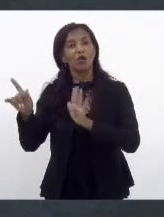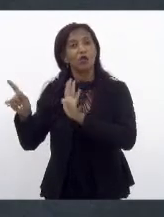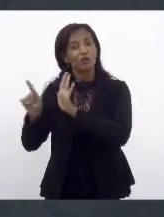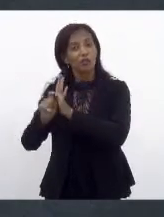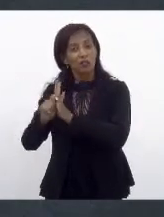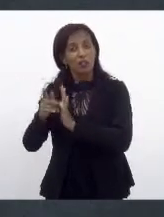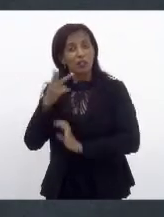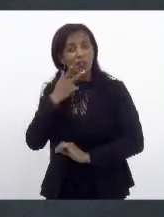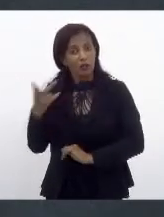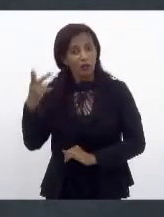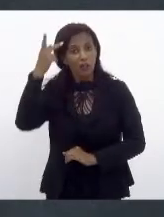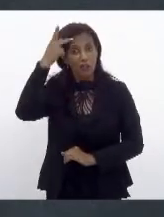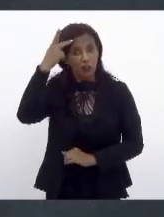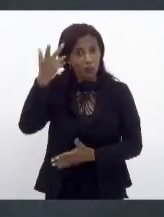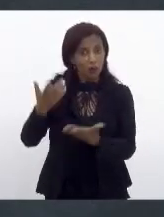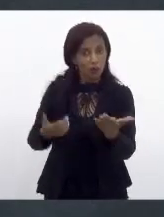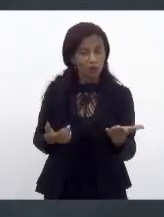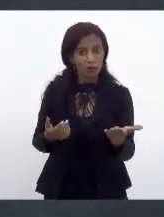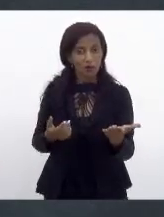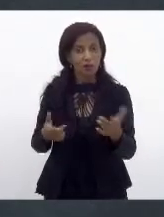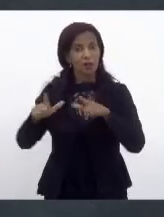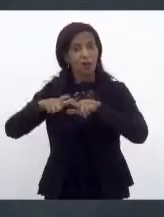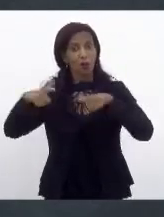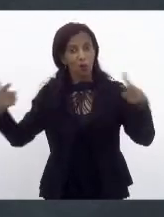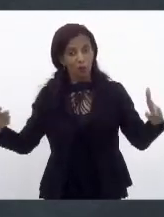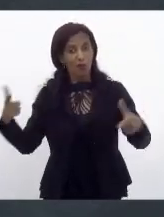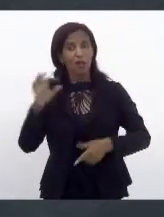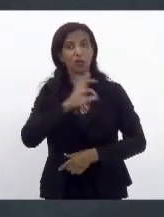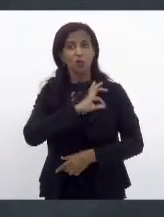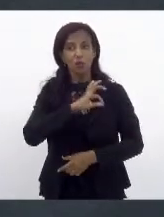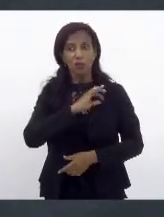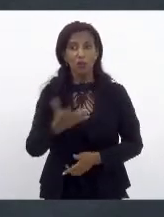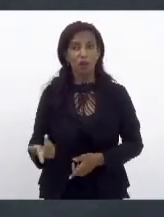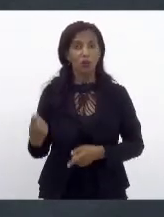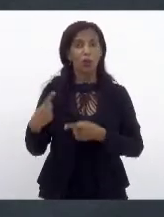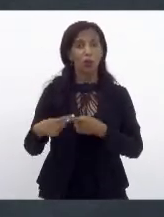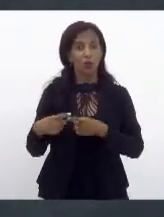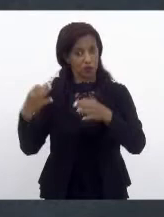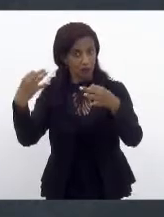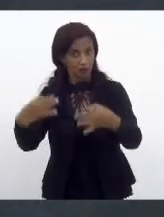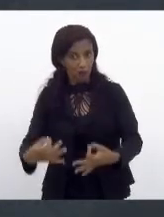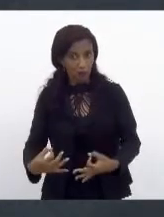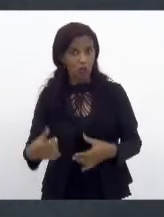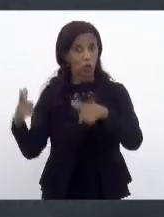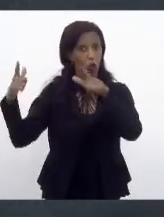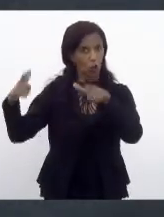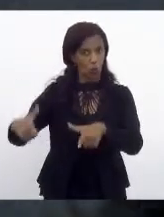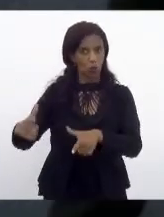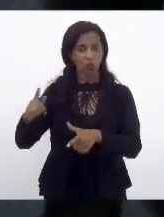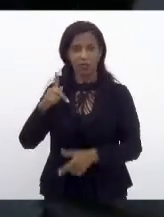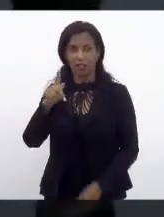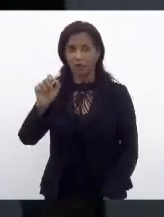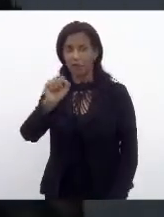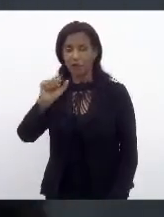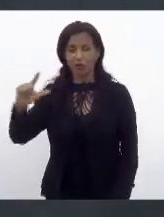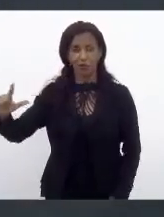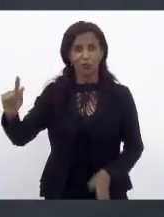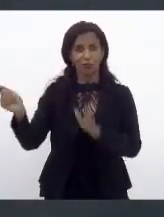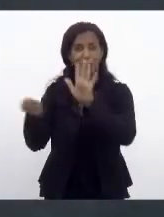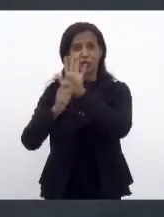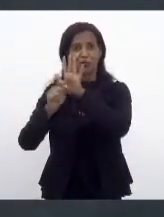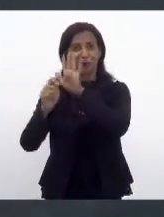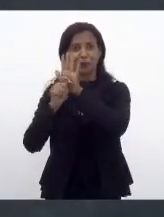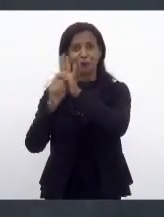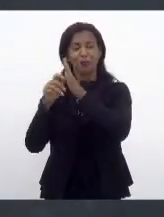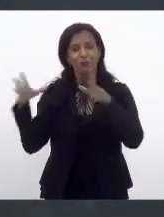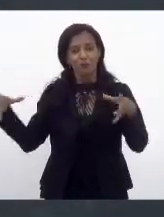requerimento à polícia de São Paulo, que aumentasse o policiamento, porque certamente, onde há PSOL, há consumo de droga e